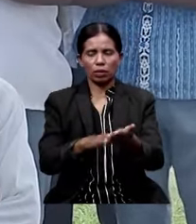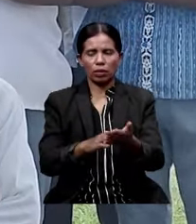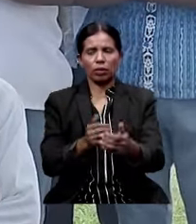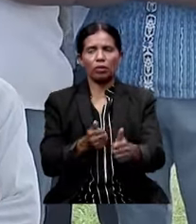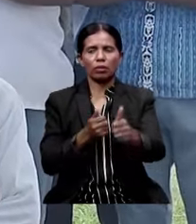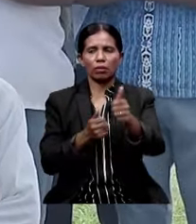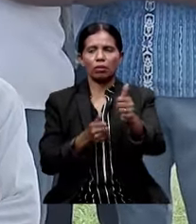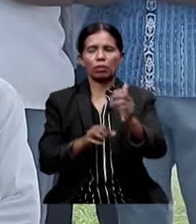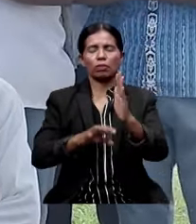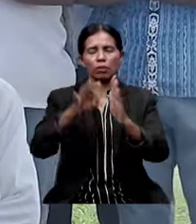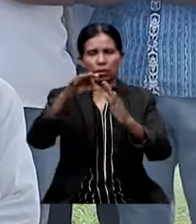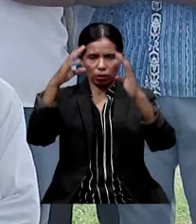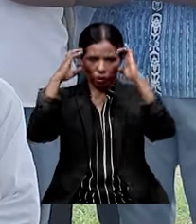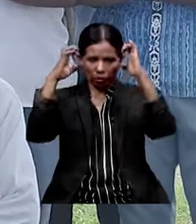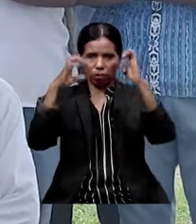na faculdade de educação.